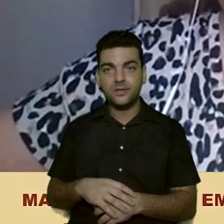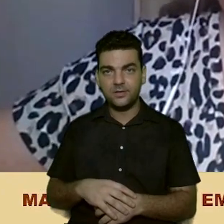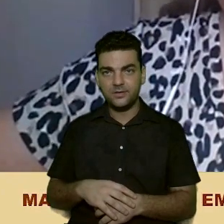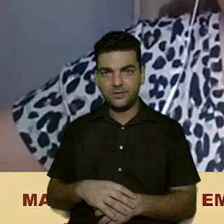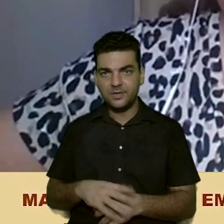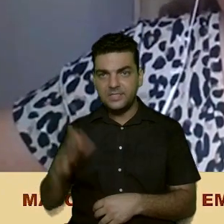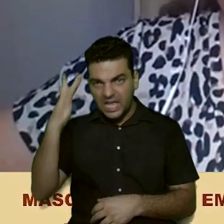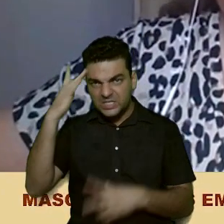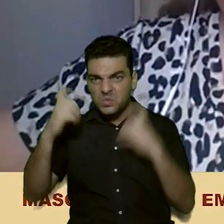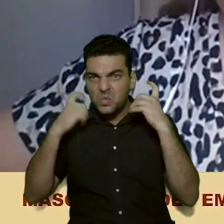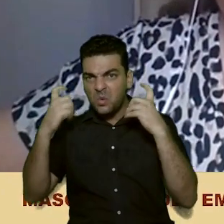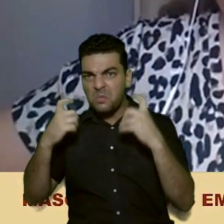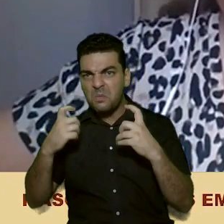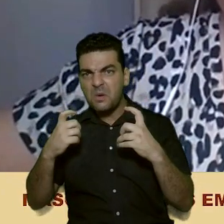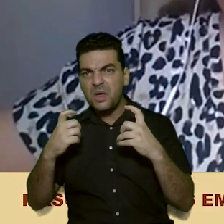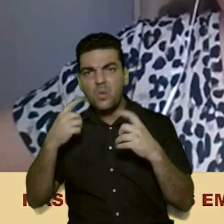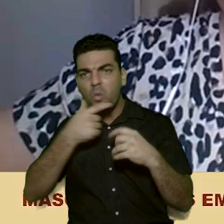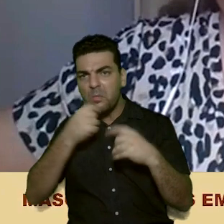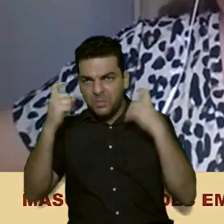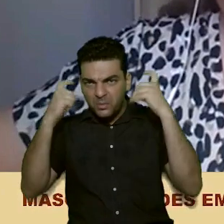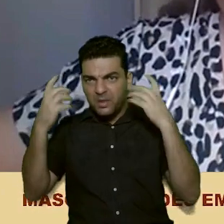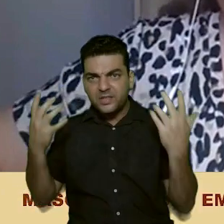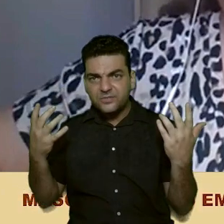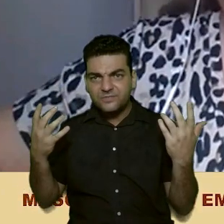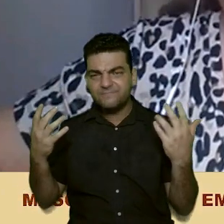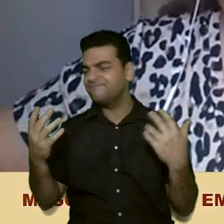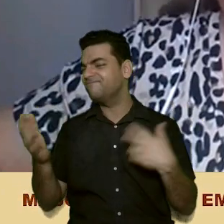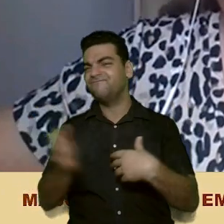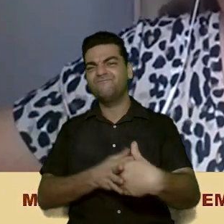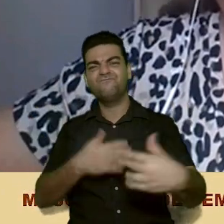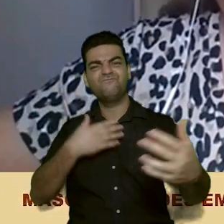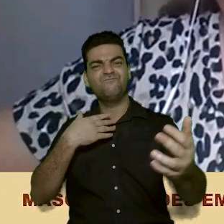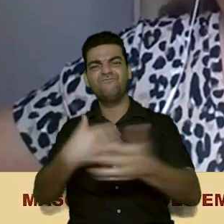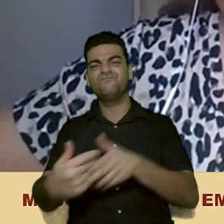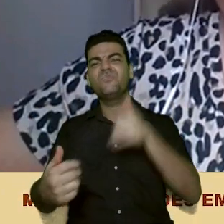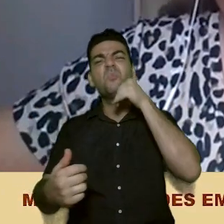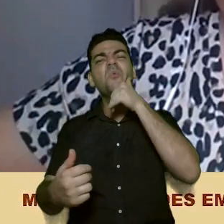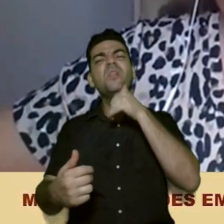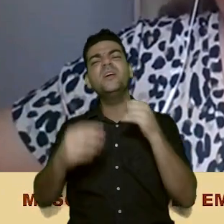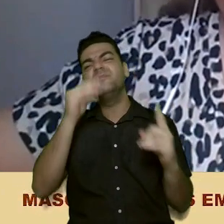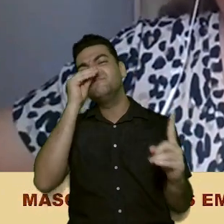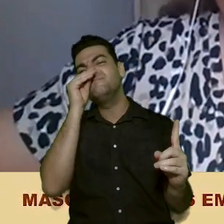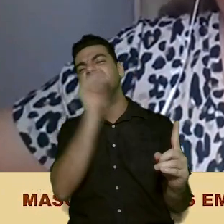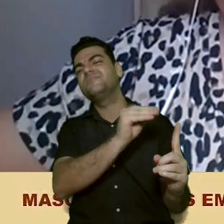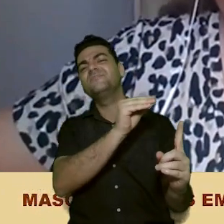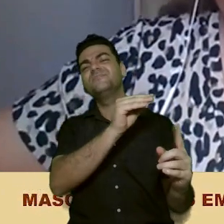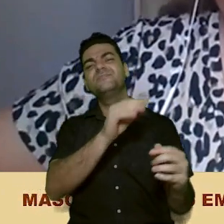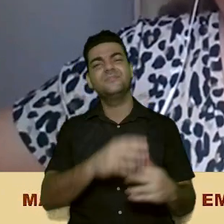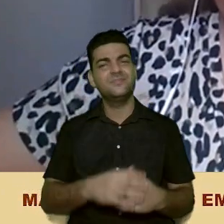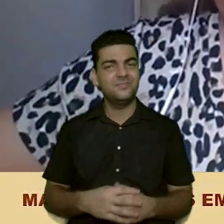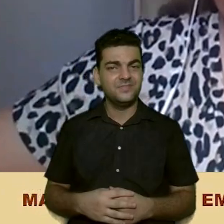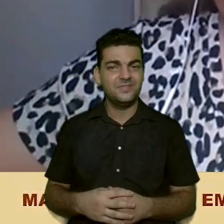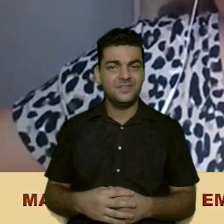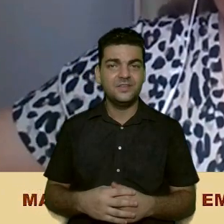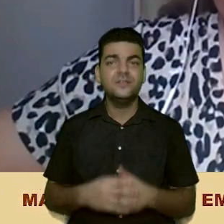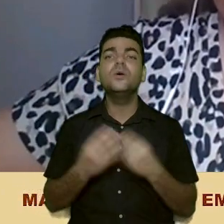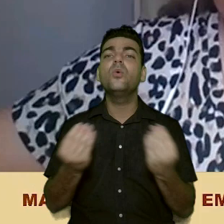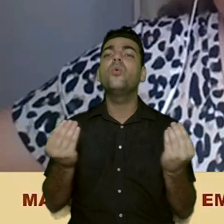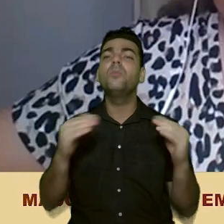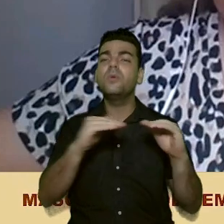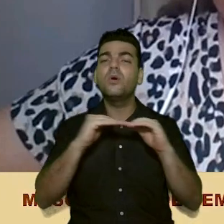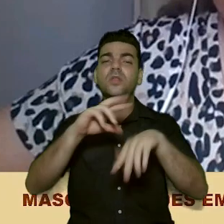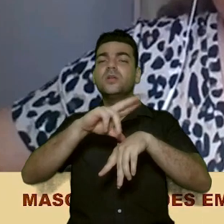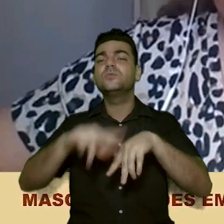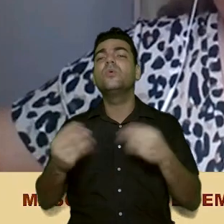nem percebendo essas necessidades, né? Então, quando a gente fala de equidade de gênero, né, equidade humana, porque tem muitas empresas